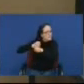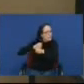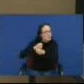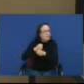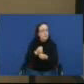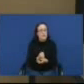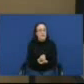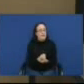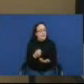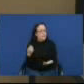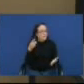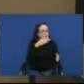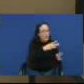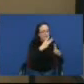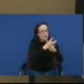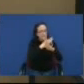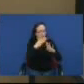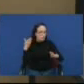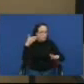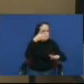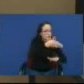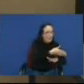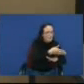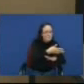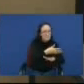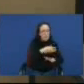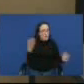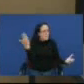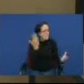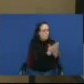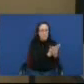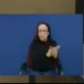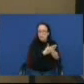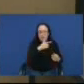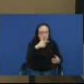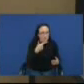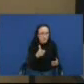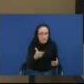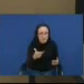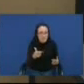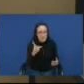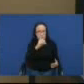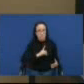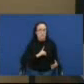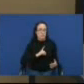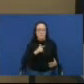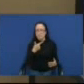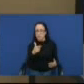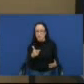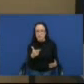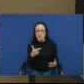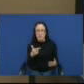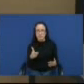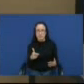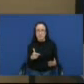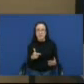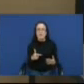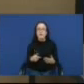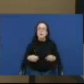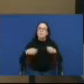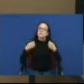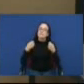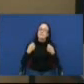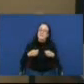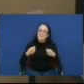acaba indo e não tem direito desse processo. Então não é justo esse golpe nessas pessoas, nós temos que